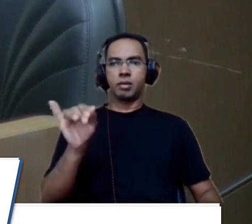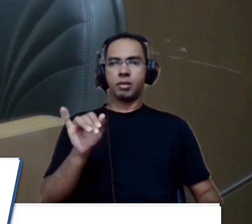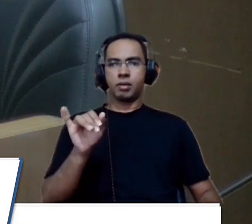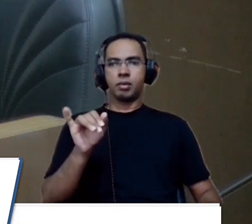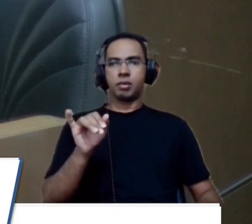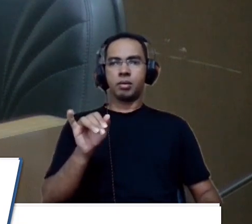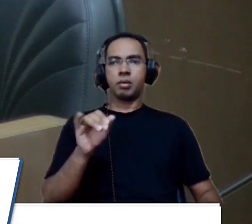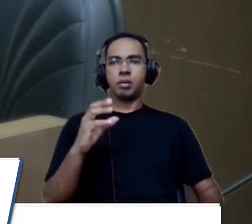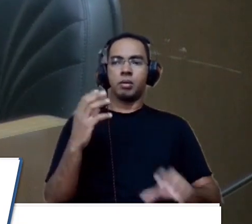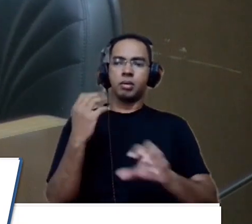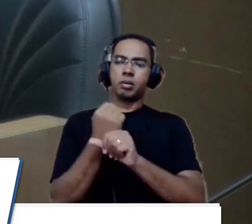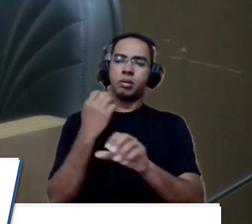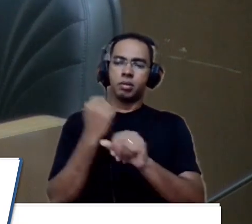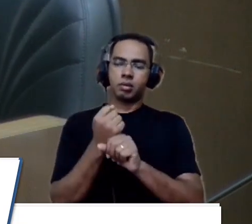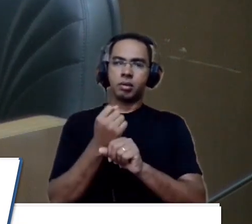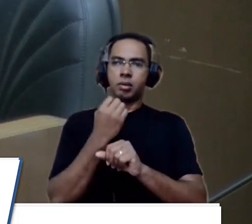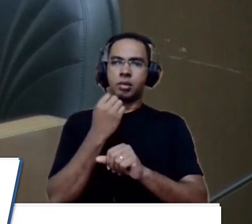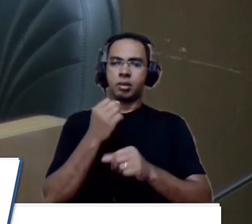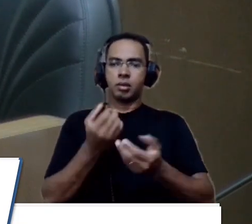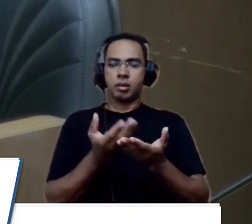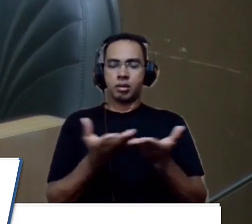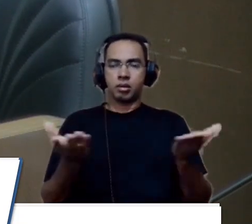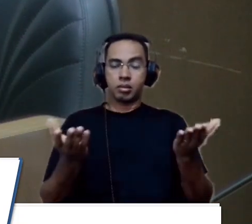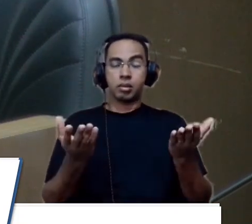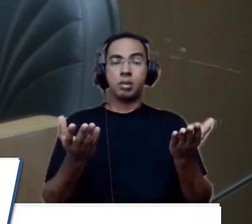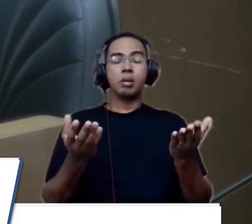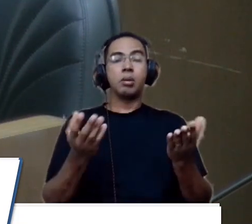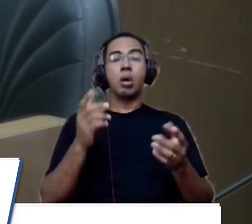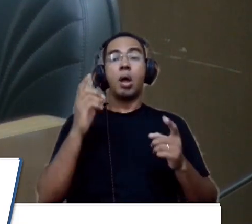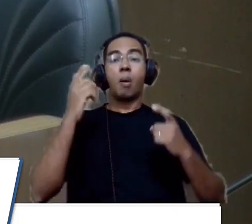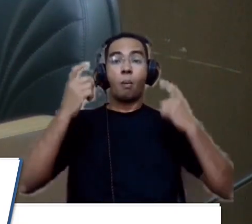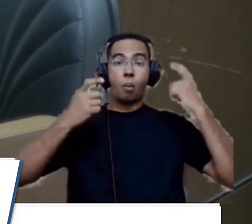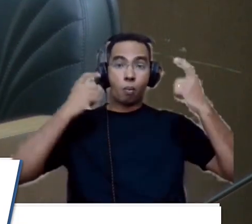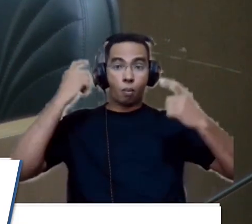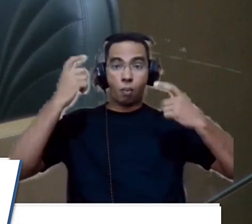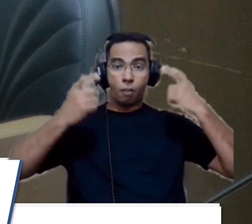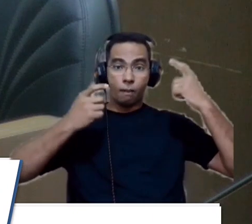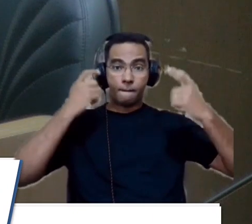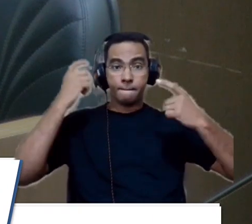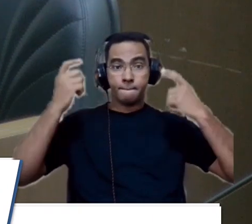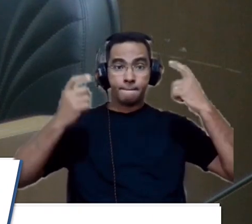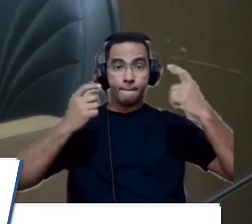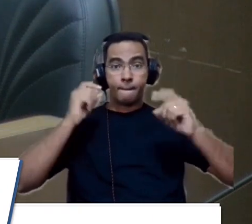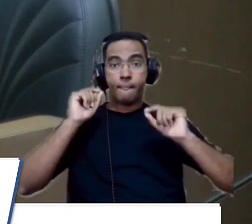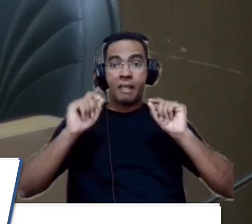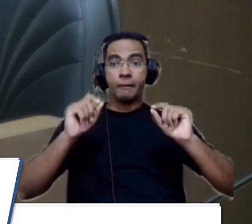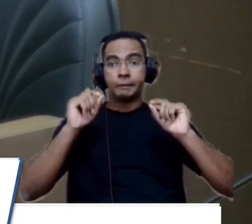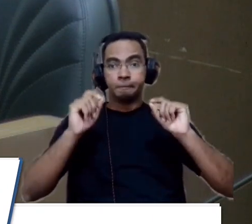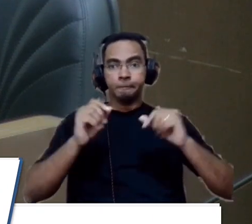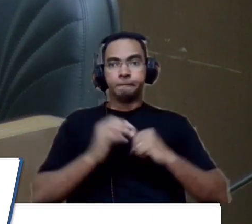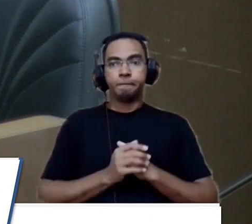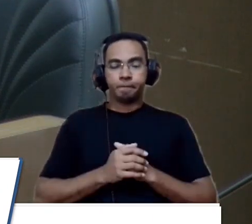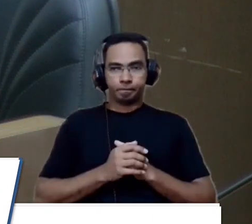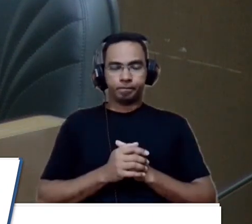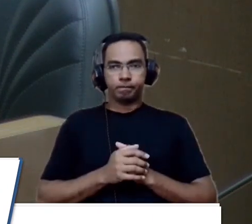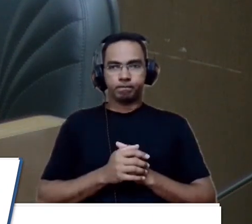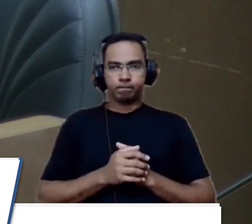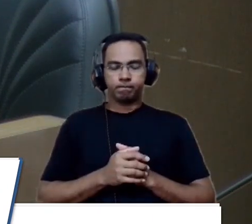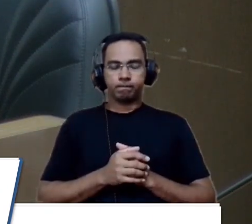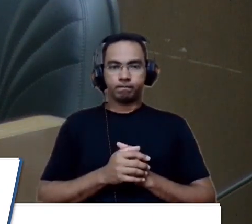Contribuição Bens e Serviços. Então, a grande preocupação, né, é que na questão